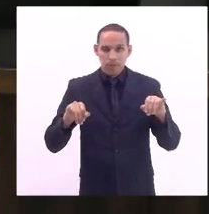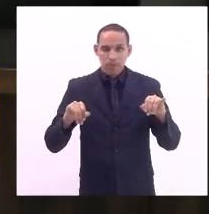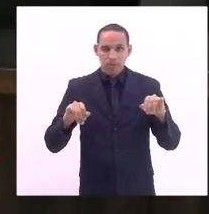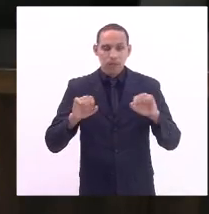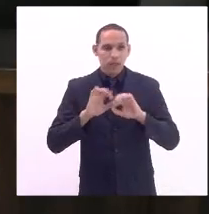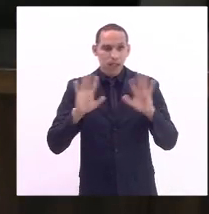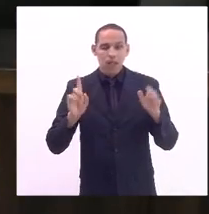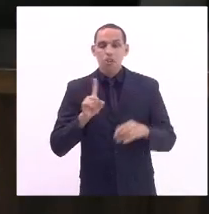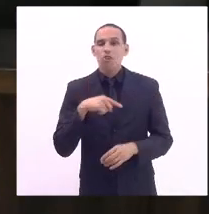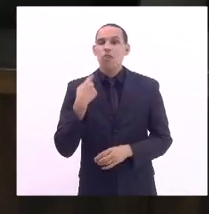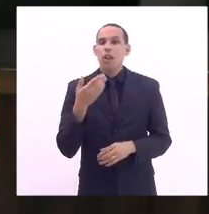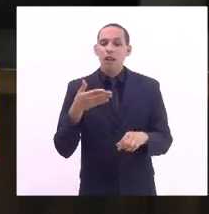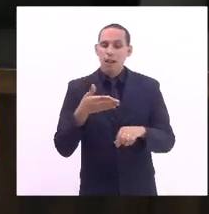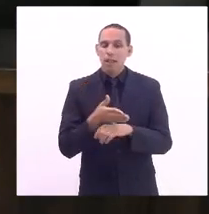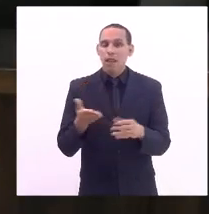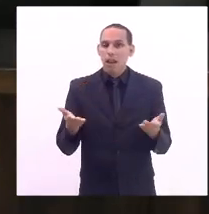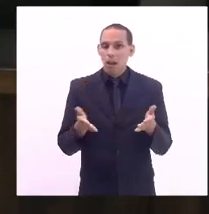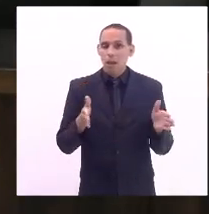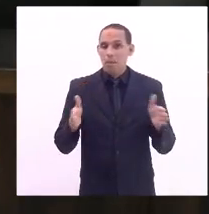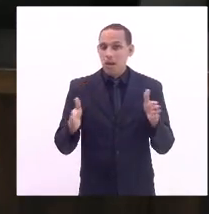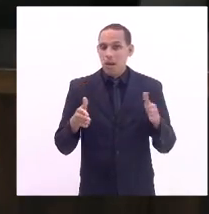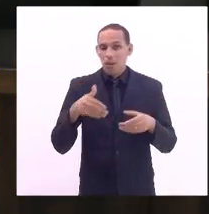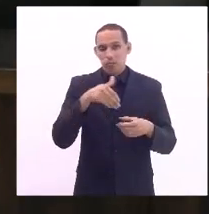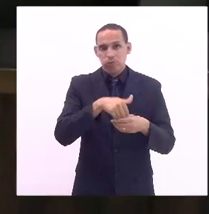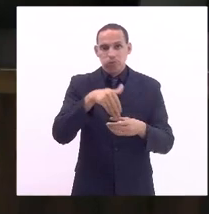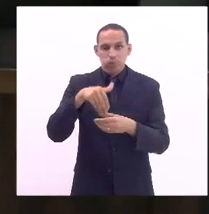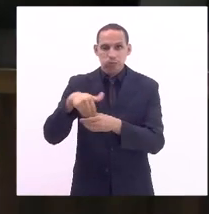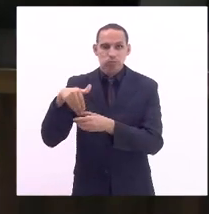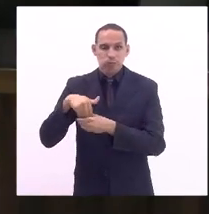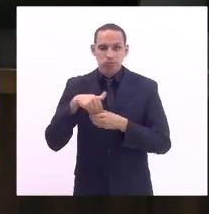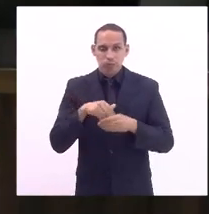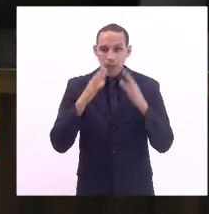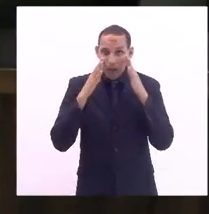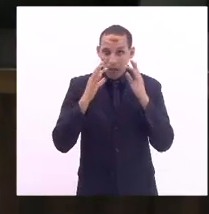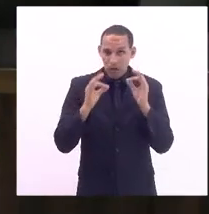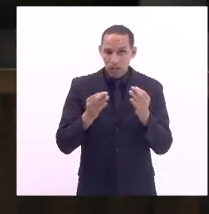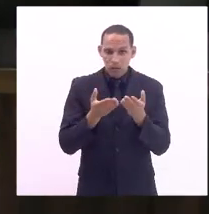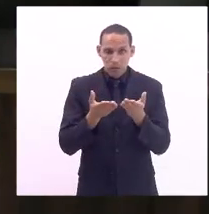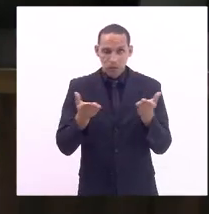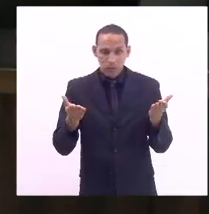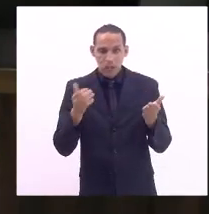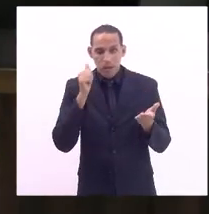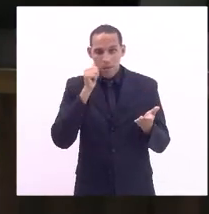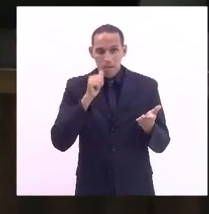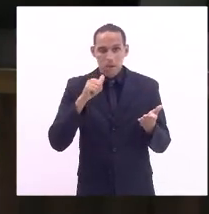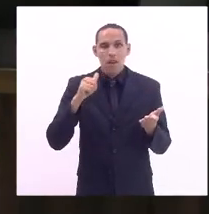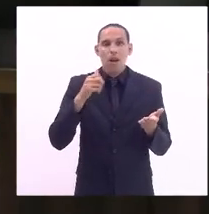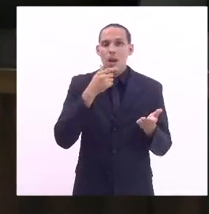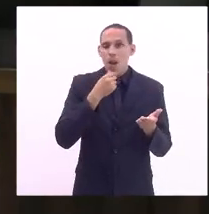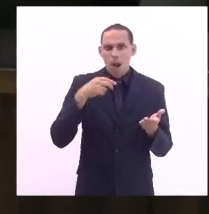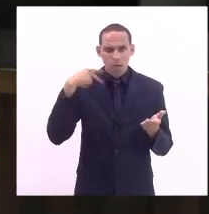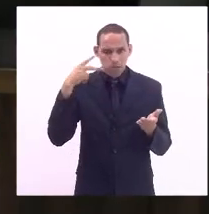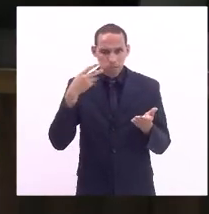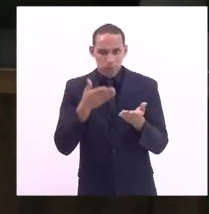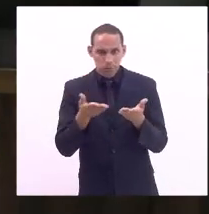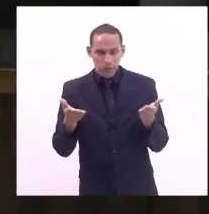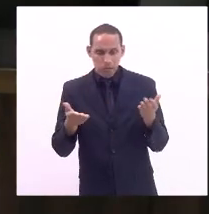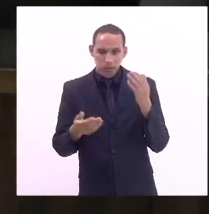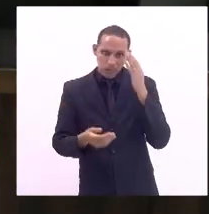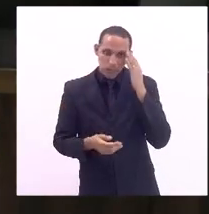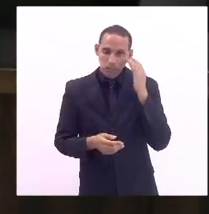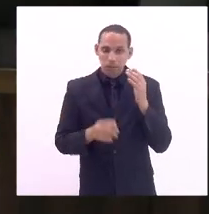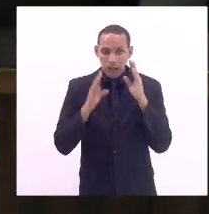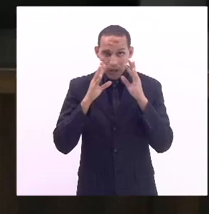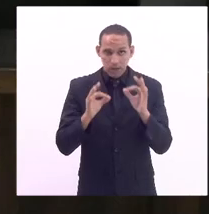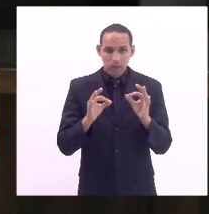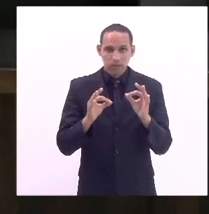que a gente vai entrar agora num período de eleição. Quero chamar a atenção das senhoras parlamentares e dos senhores parlamentares. A